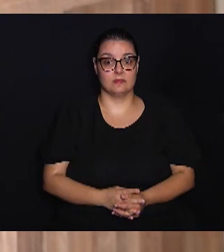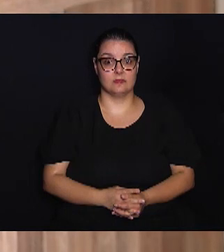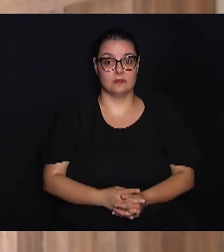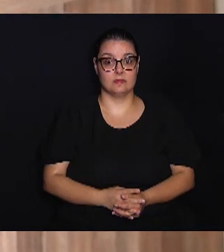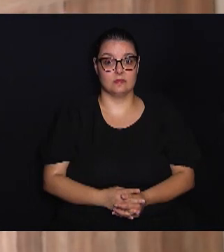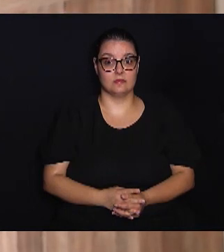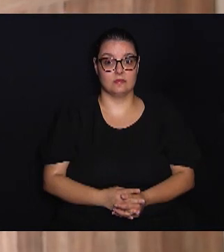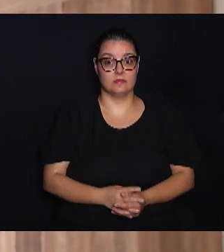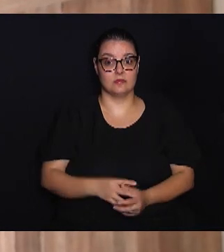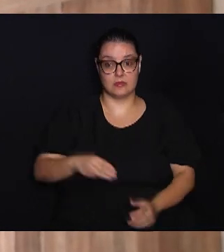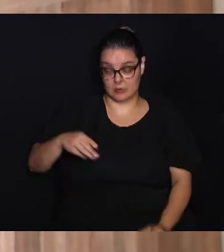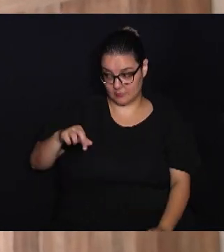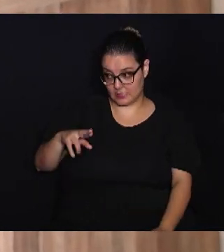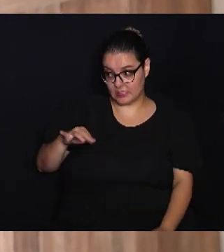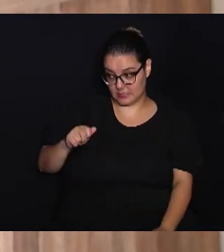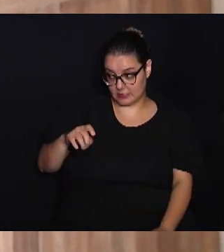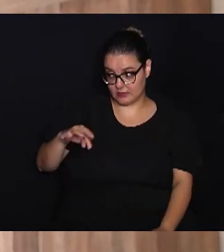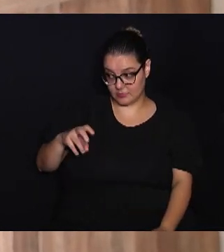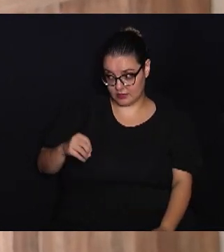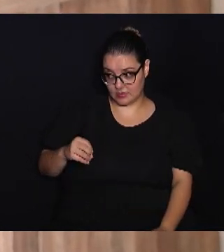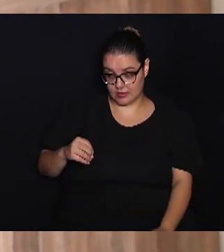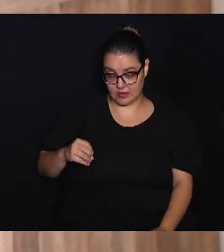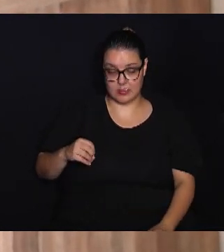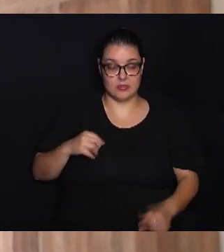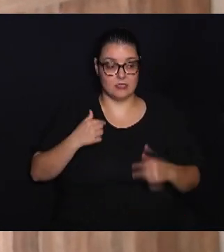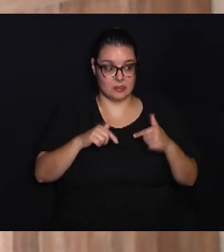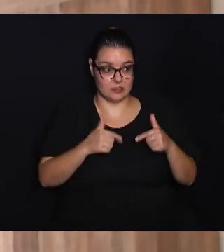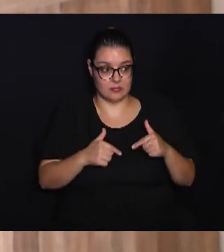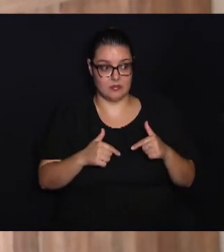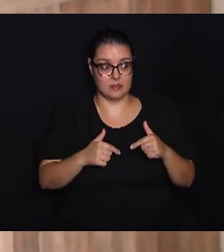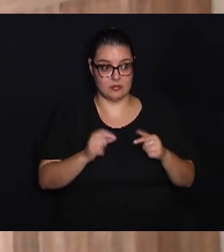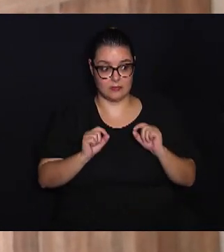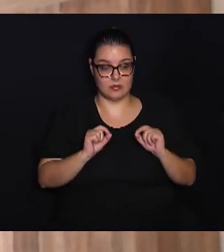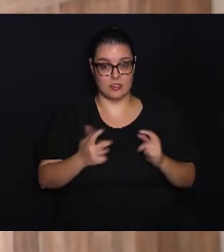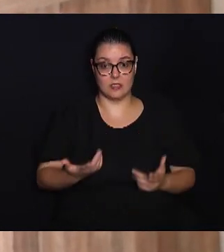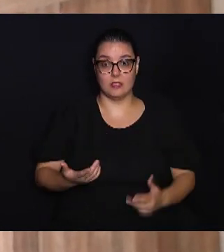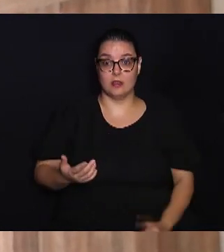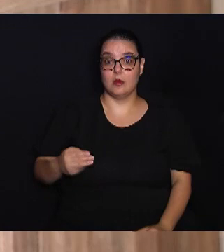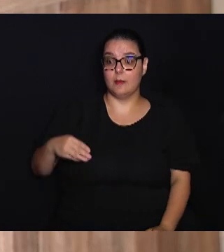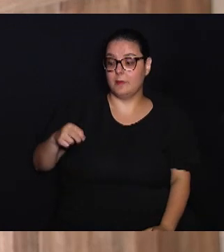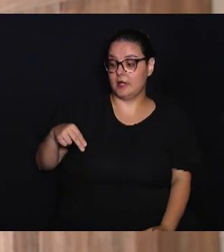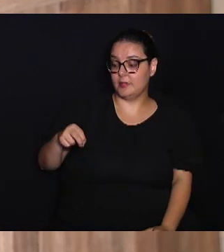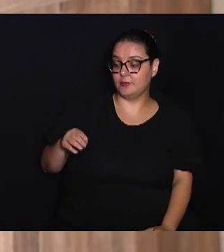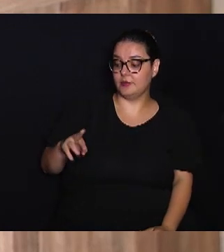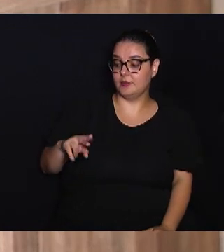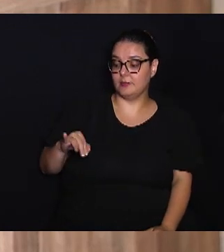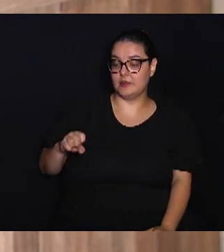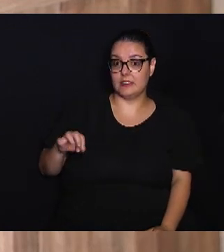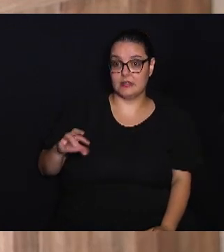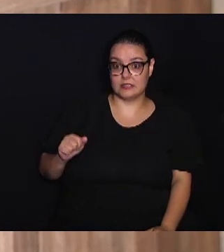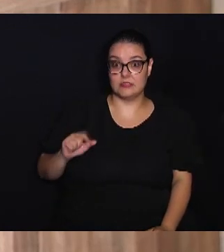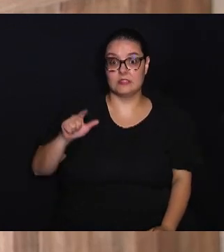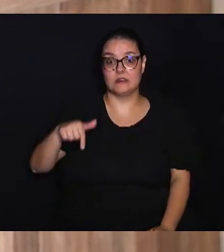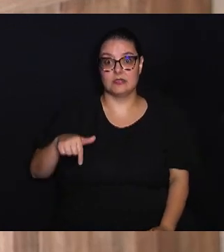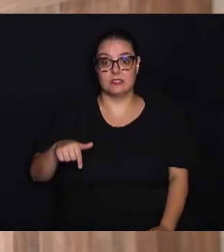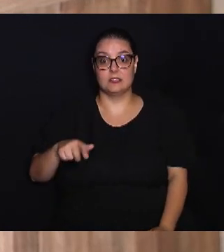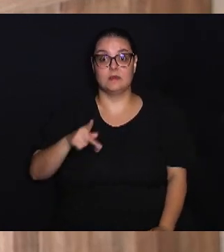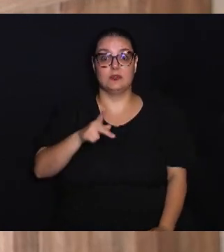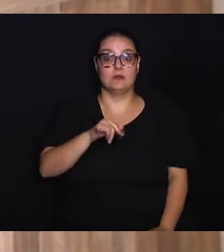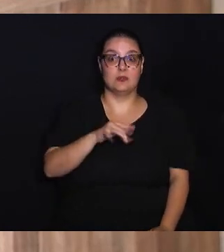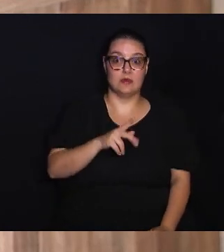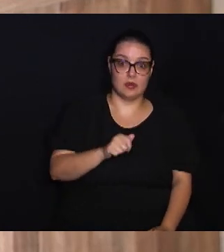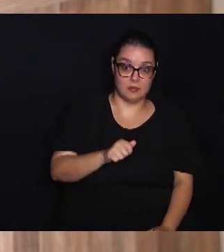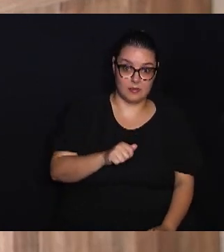na na Maria Antonieta eu comecei como manobrista primeiro de manobrista eu fui pra